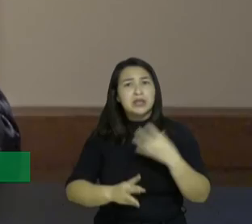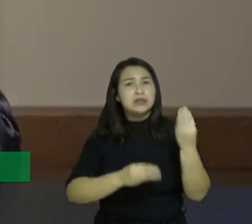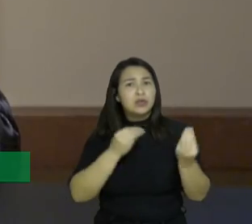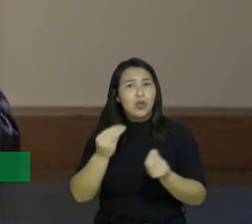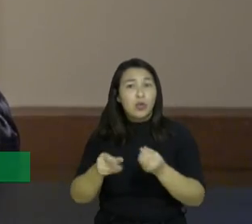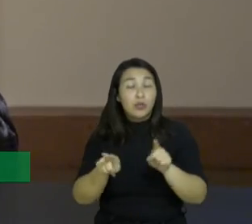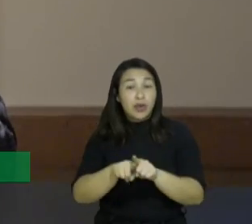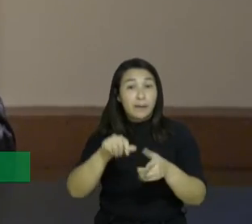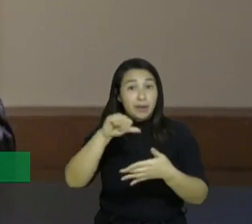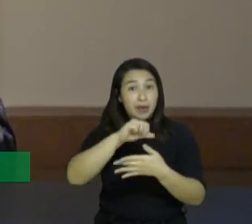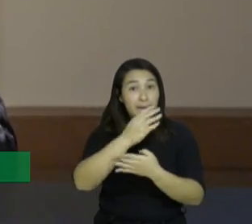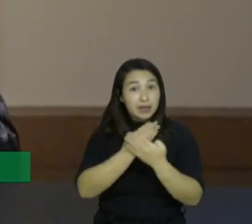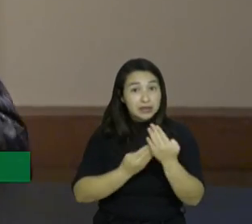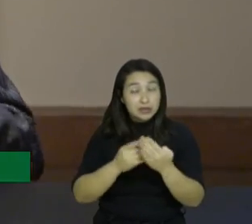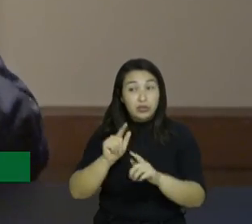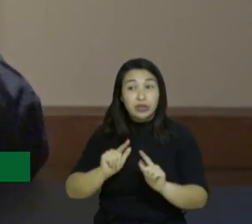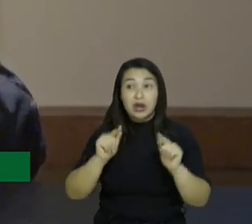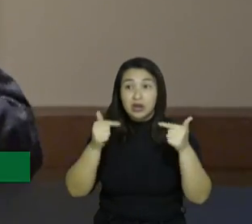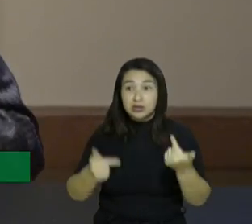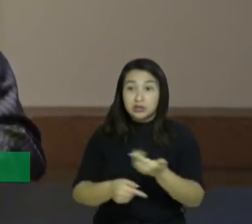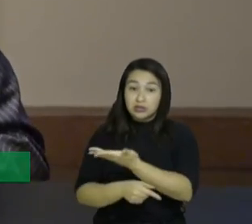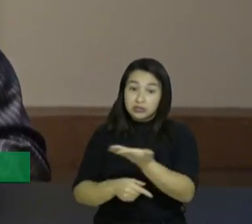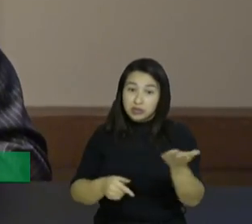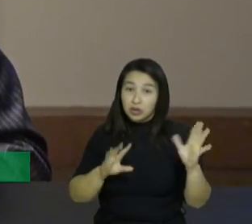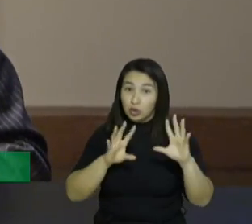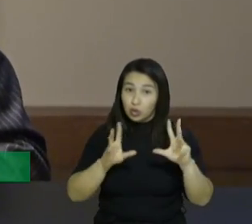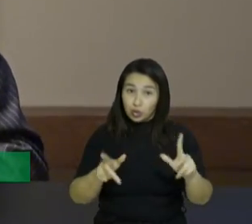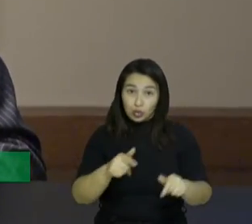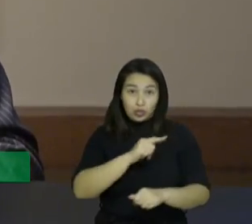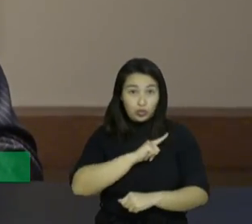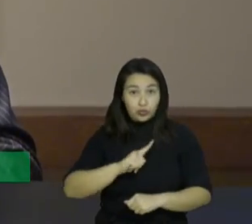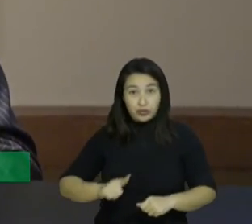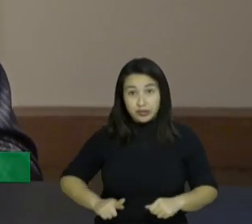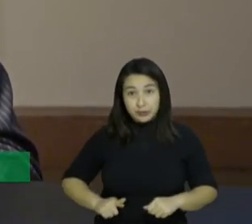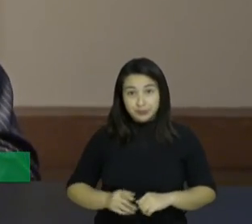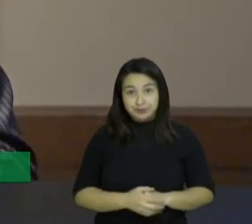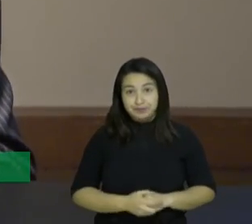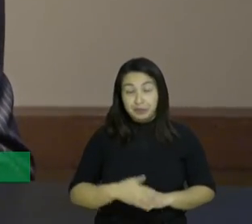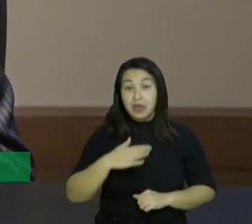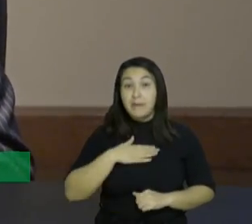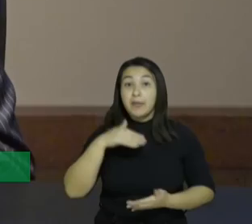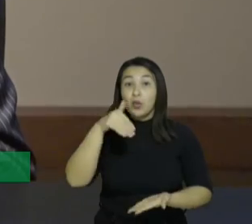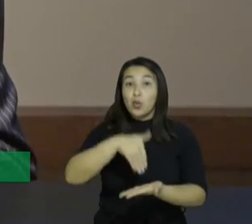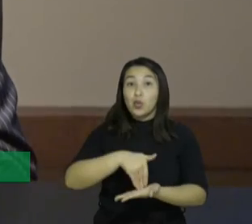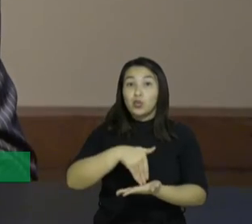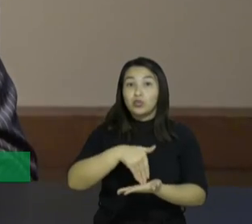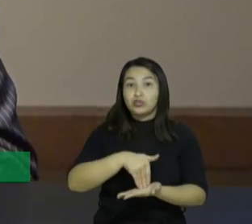ações né dos seus governantes agora para o meu eh último